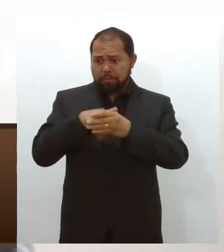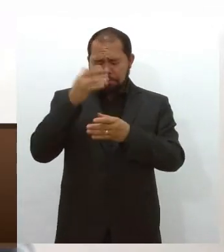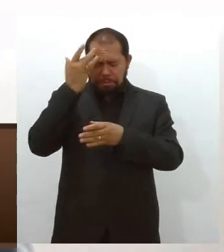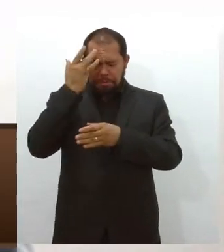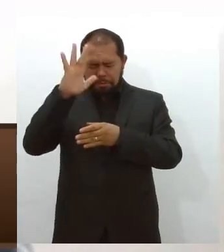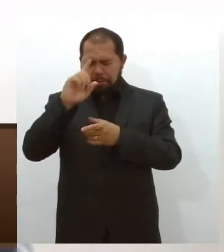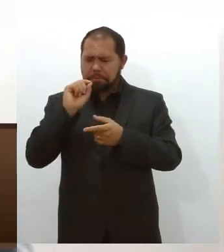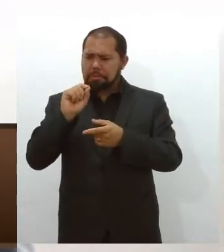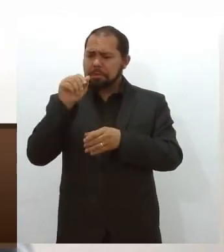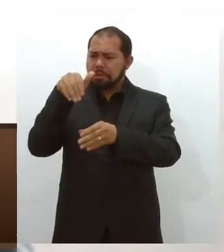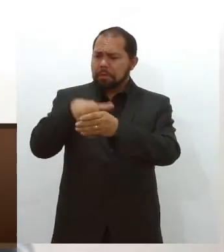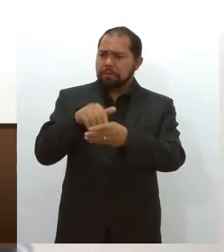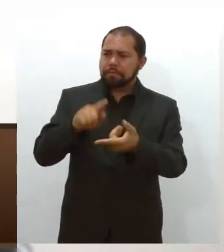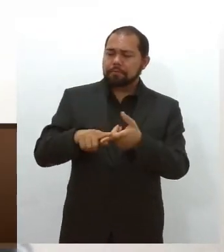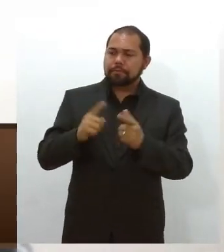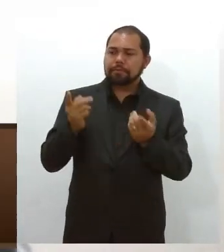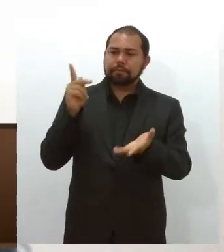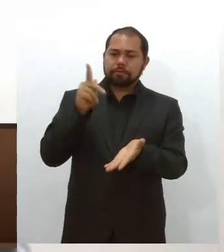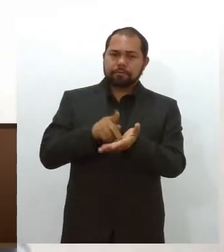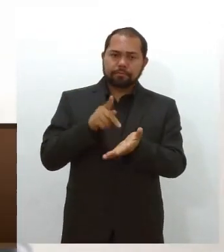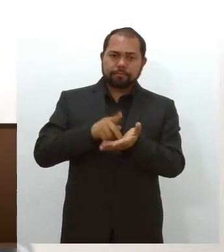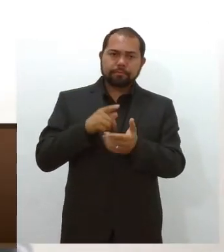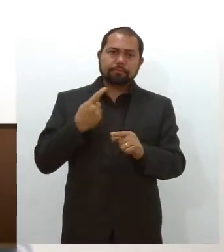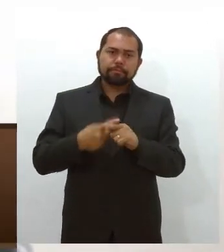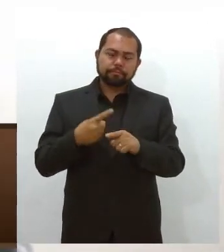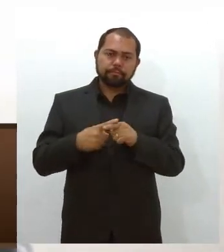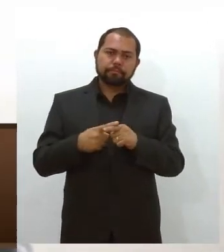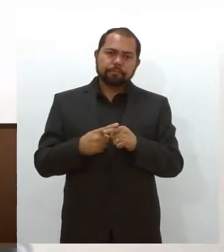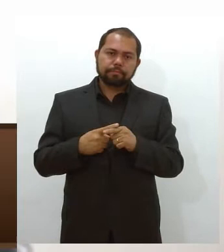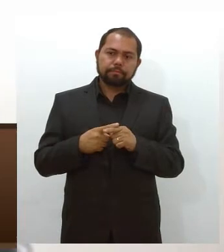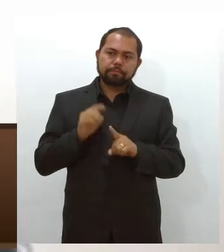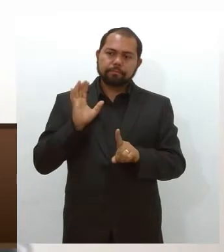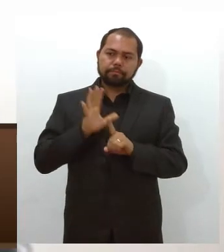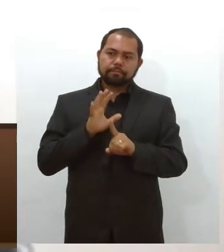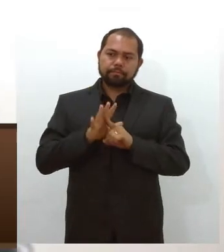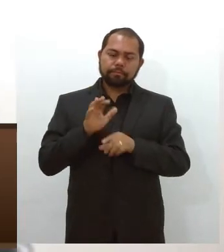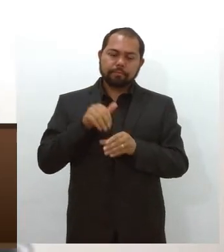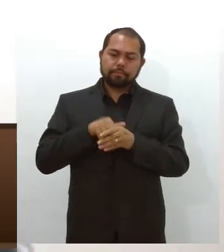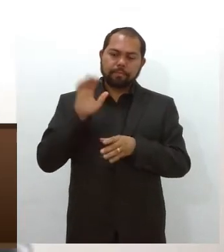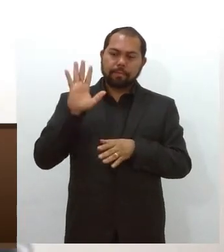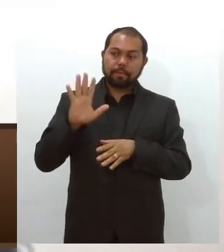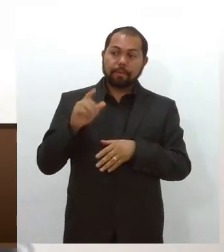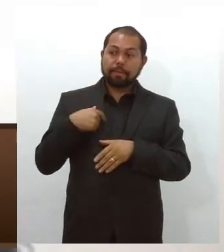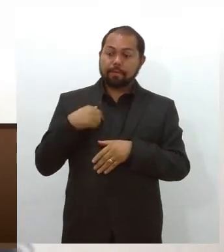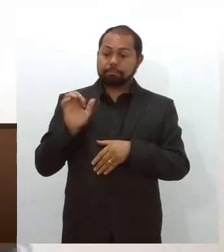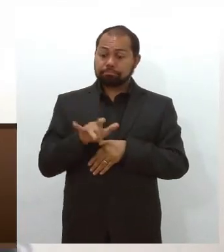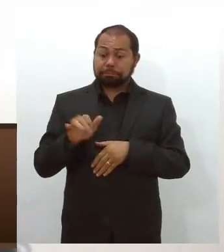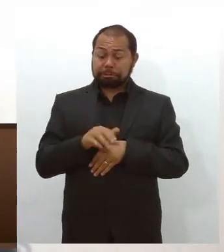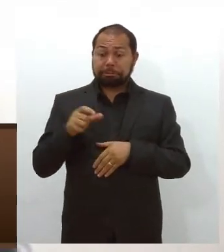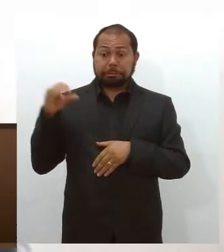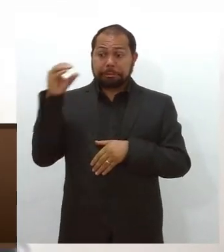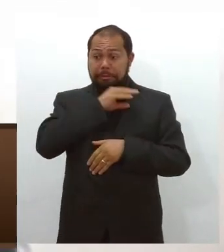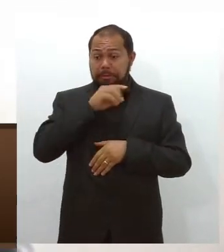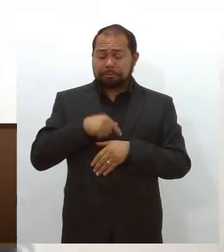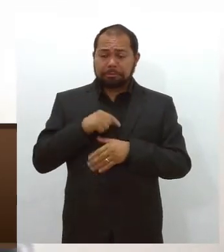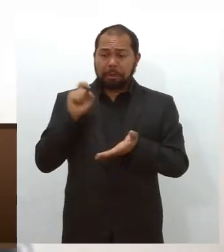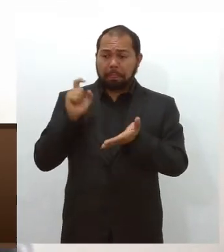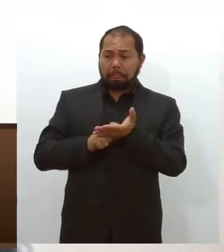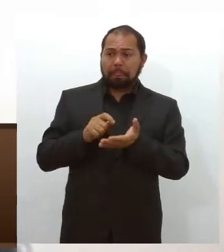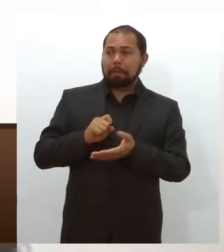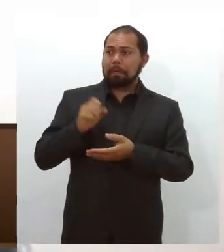é porque a tendência do eleitor é digitar o número do candidato e rapidamente apertar confirma. Nesse